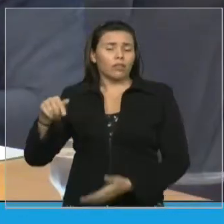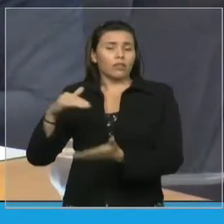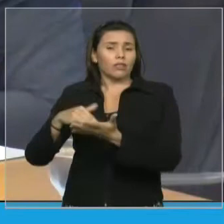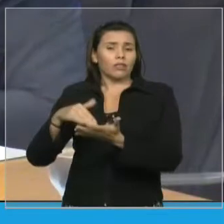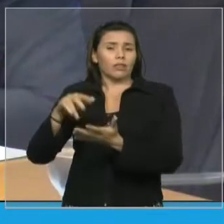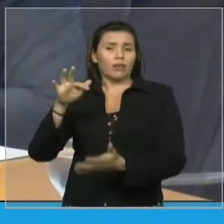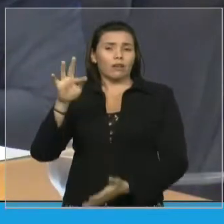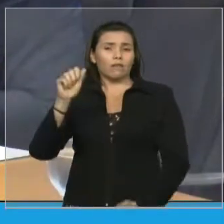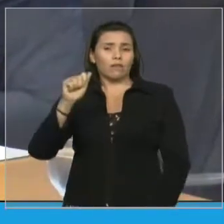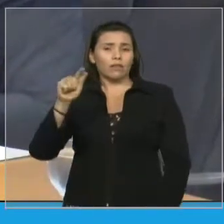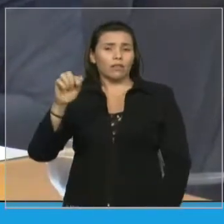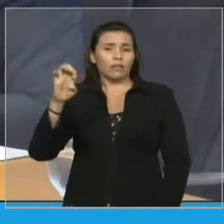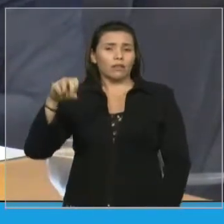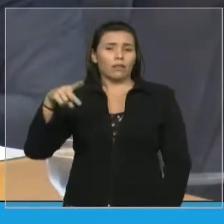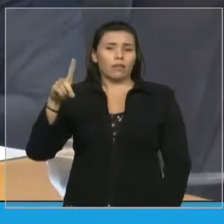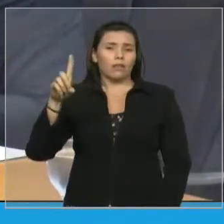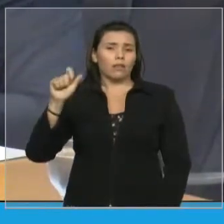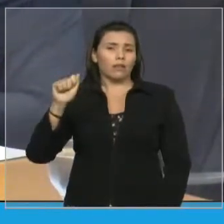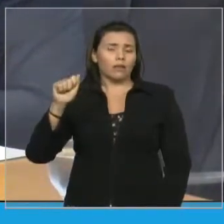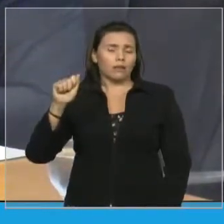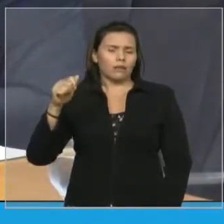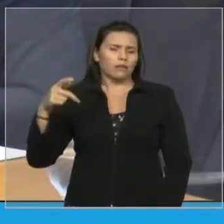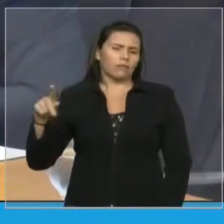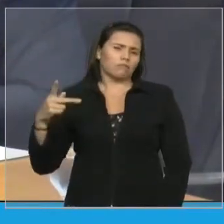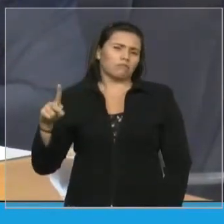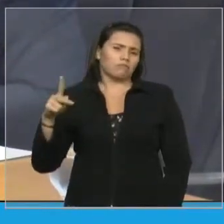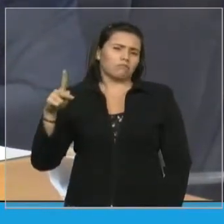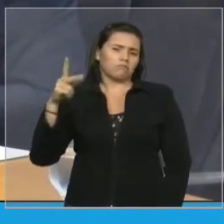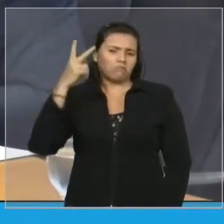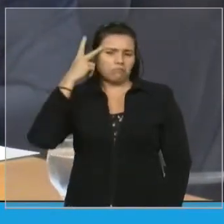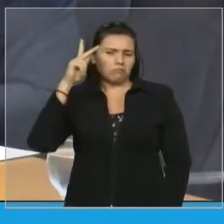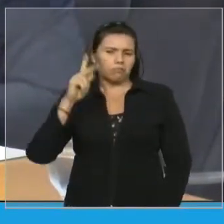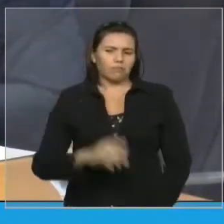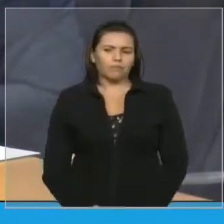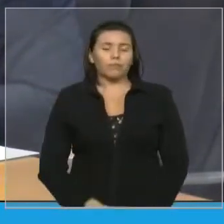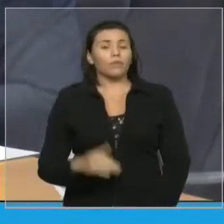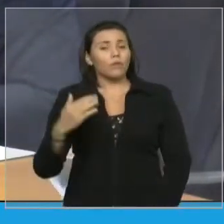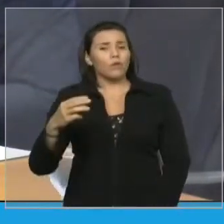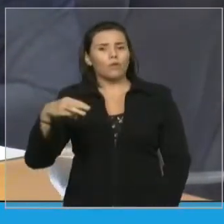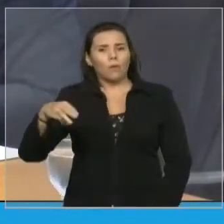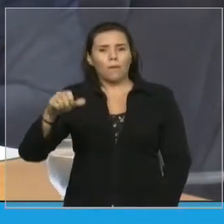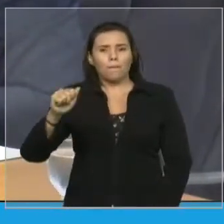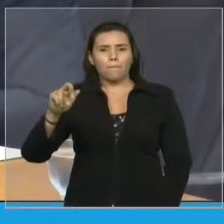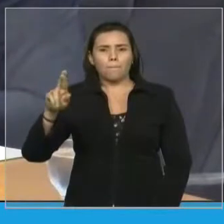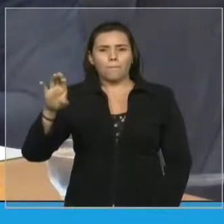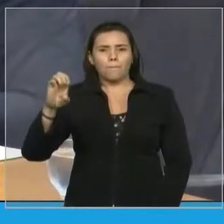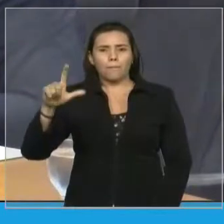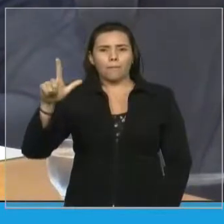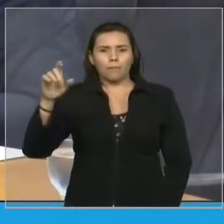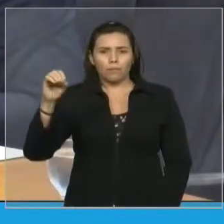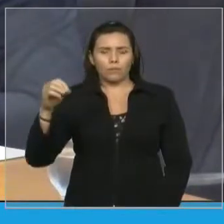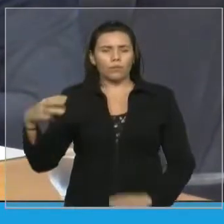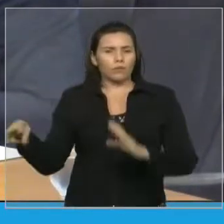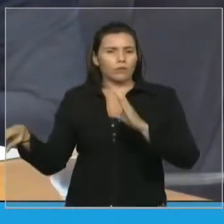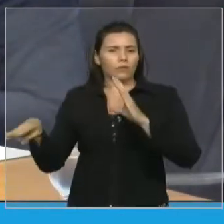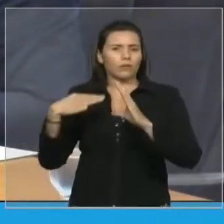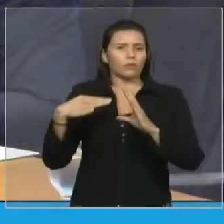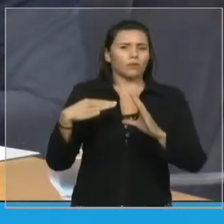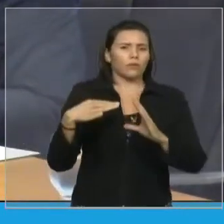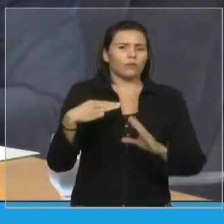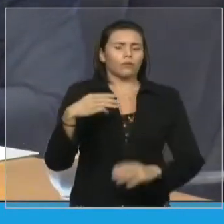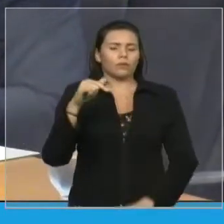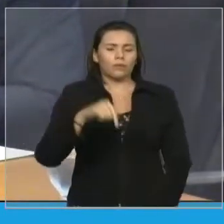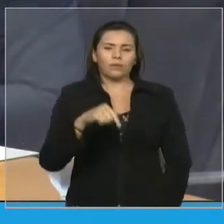época, quando encaminhou esse projeto para cá, que considerou que era um excesso de